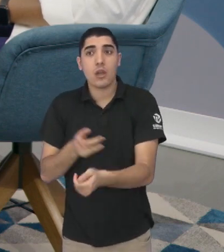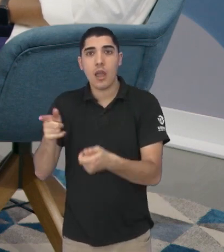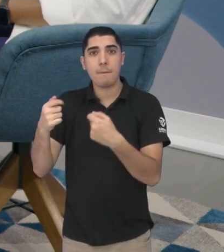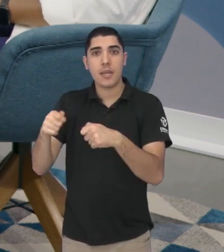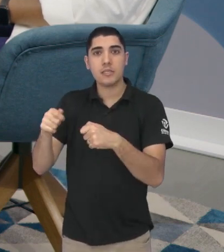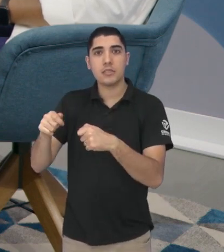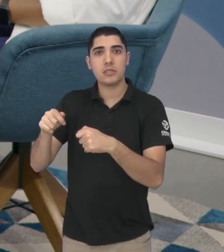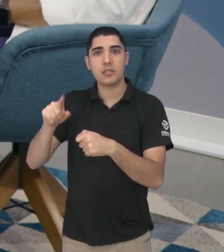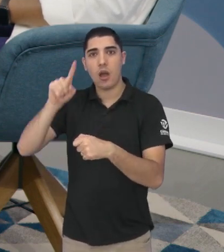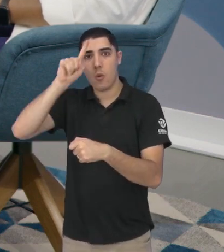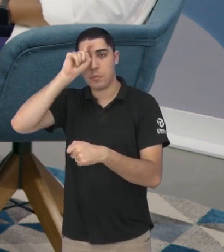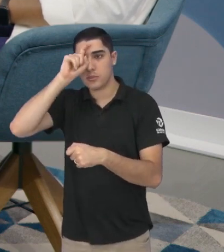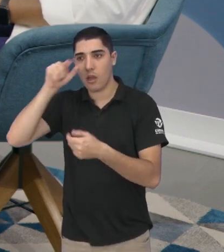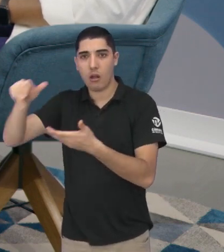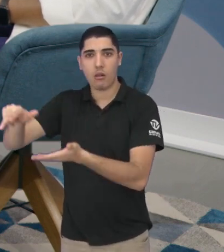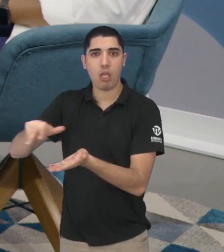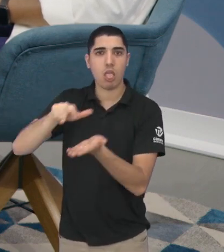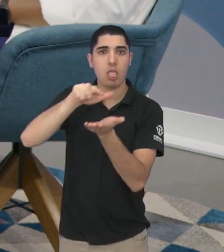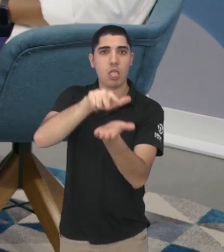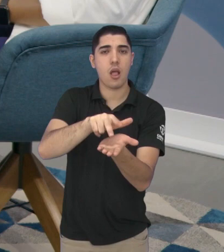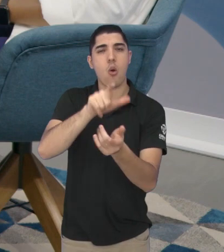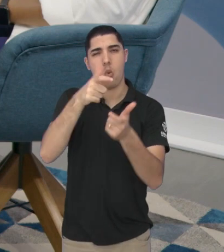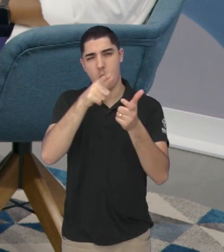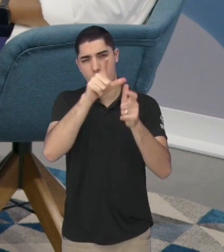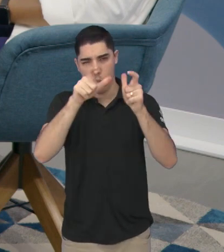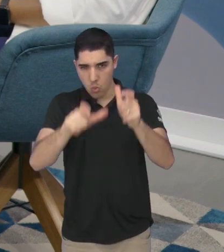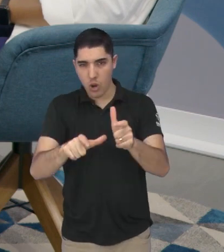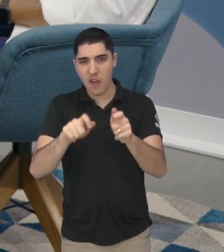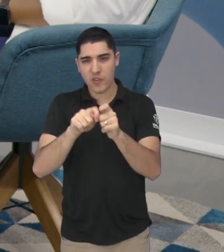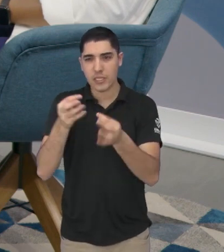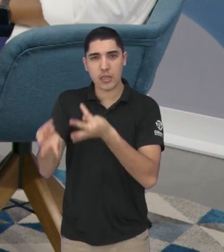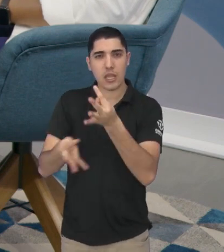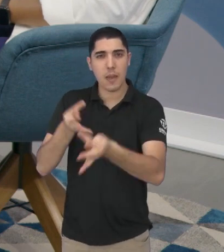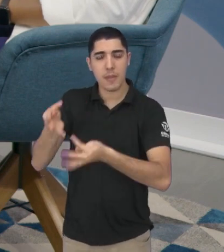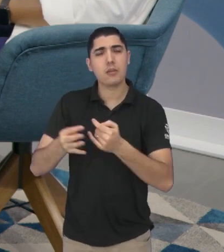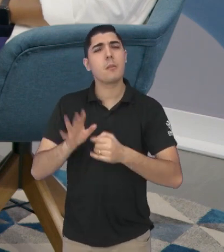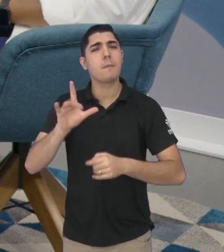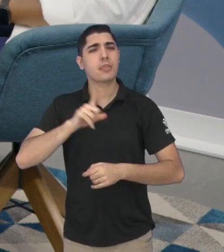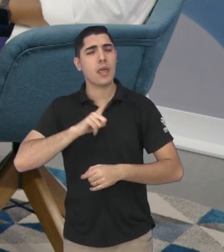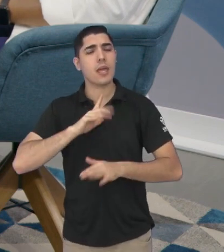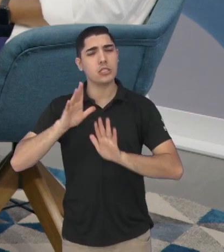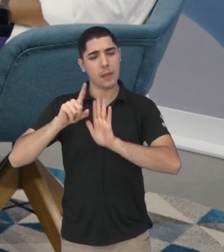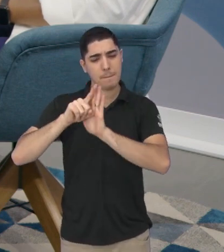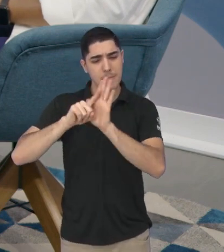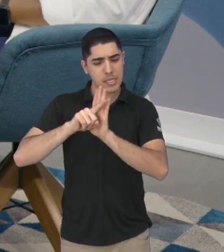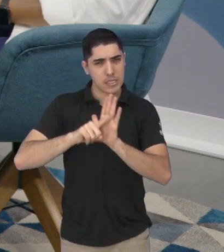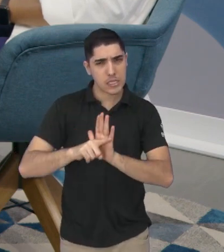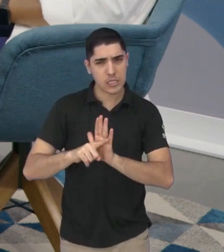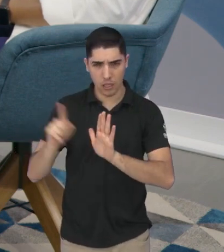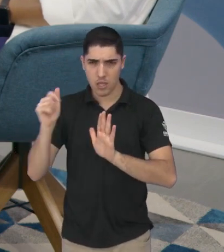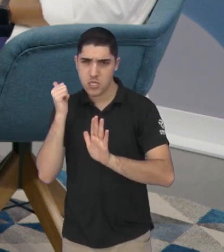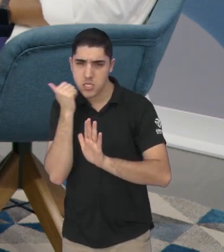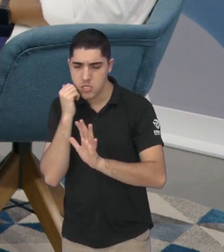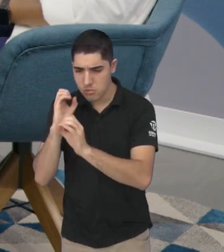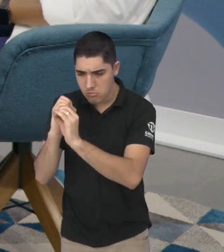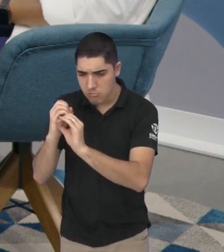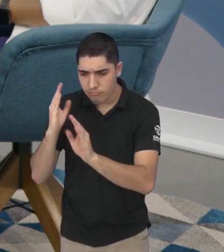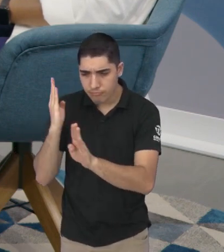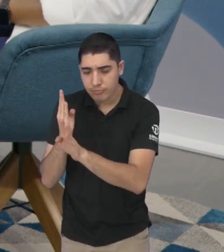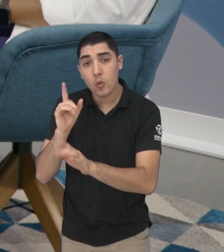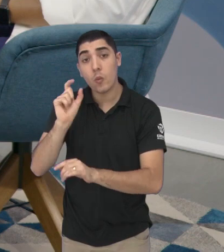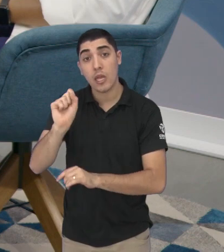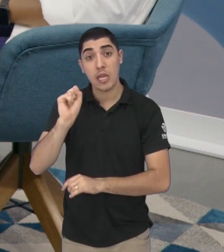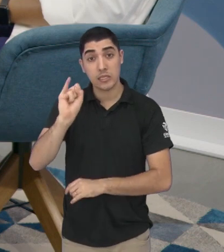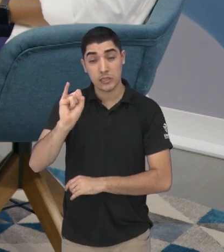precisando ser internada. Há estudos, vários estudos também, cientificamente, que apontam também